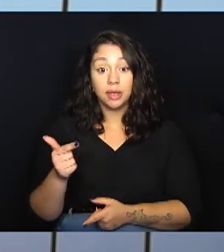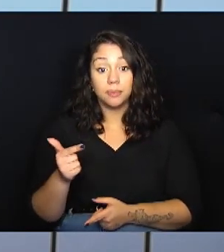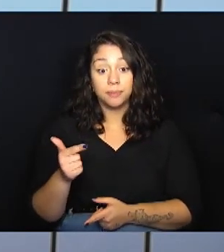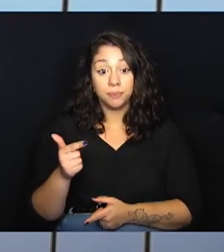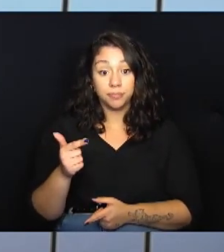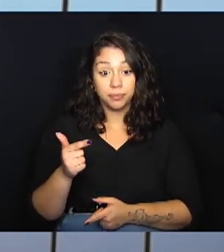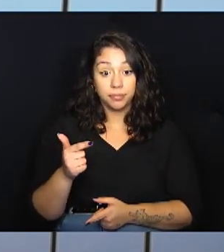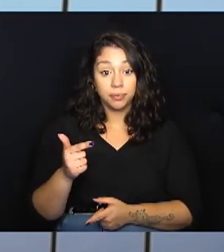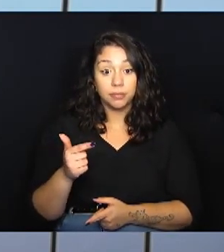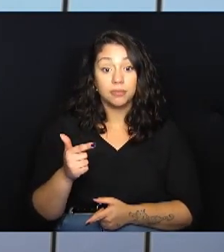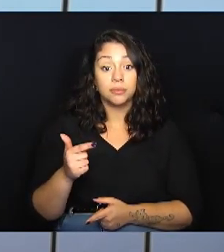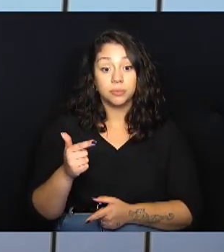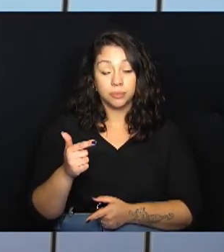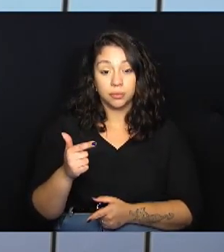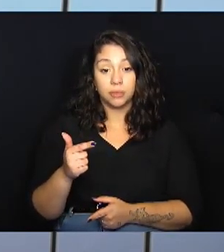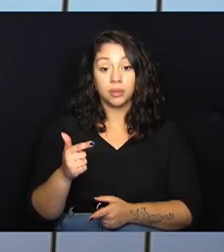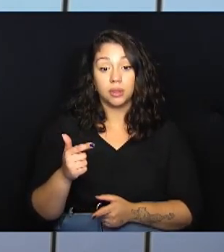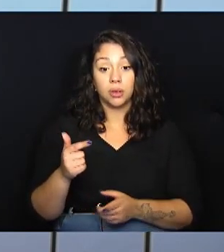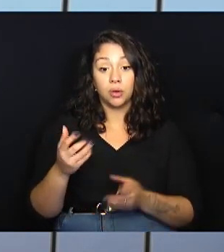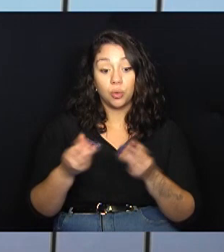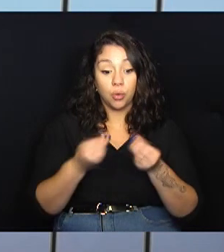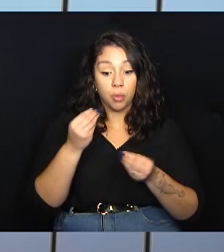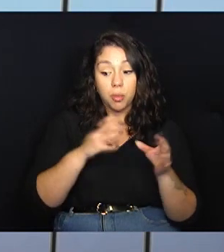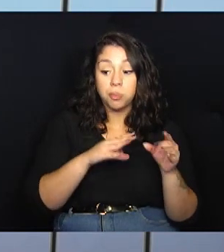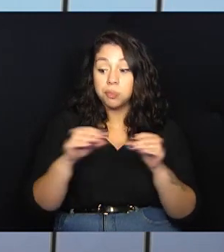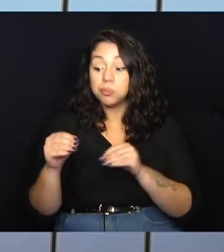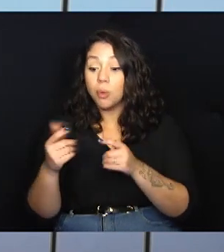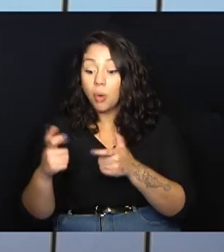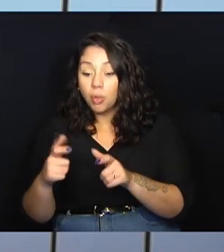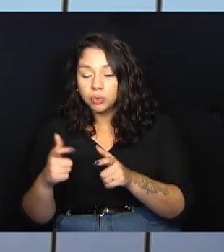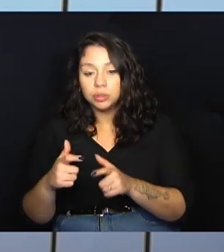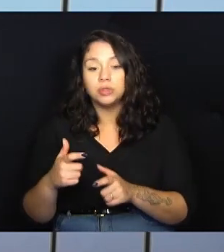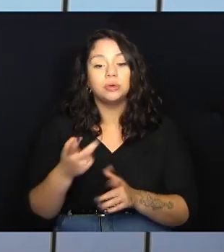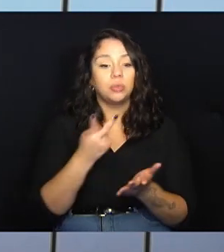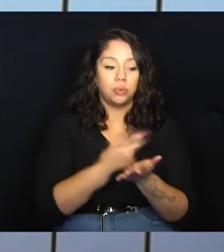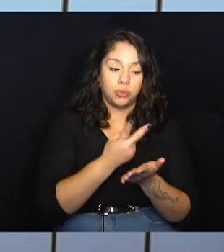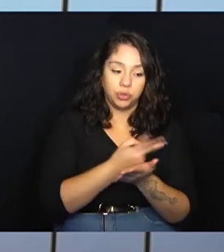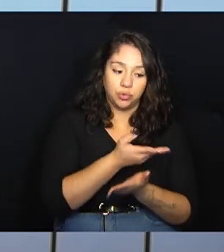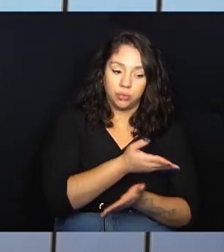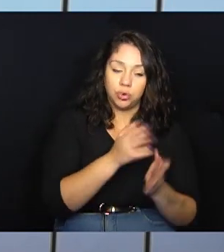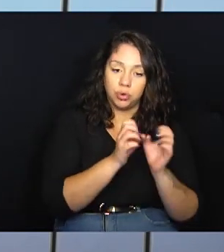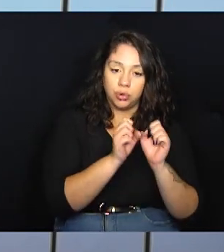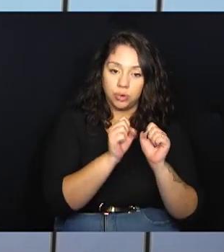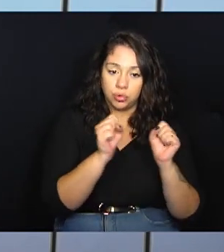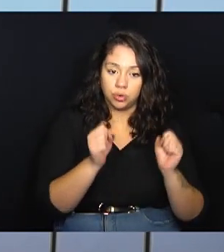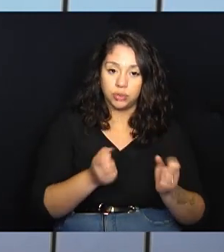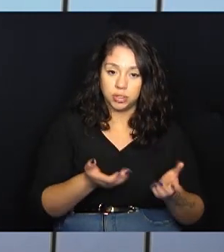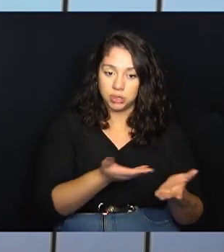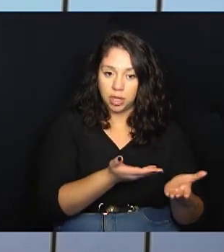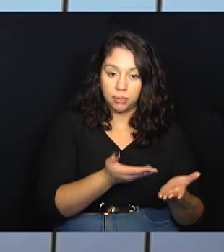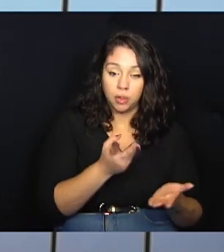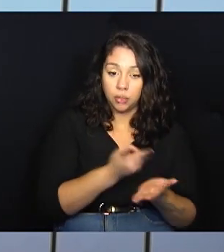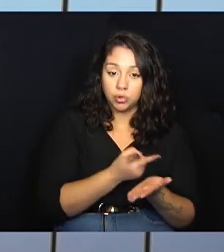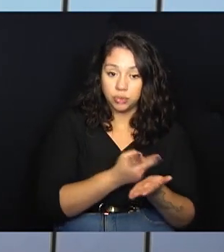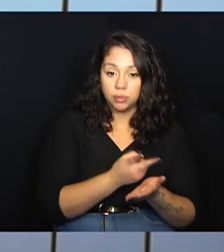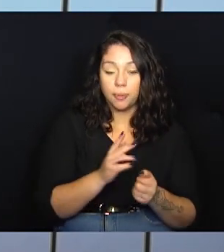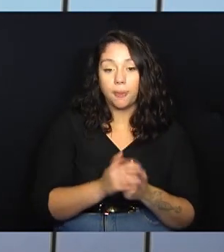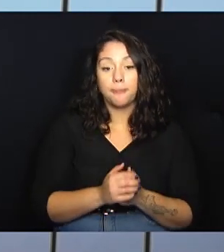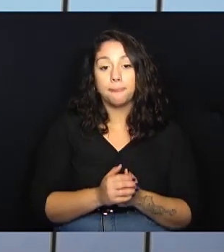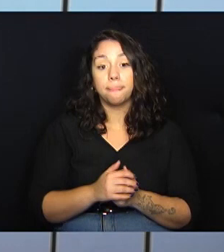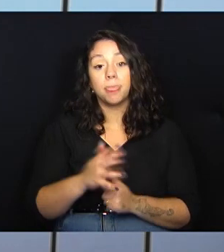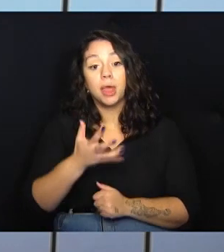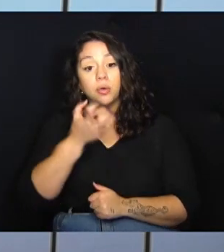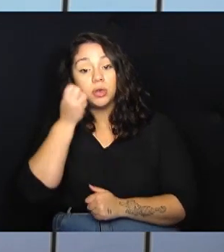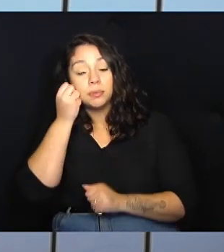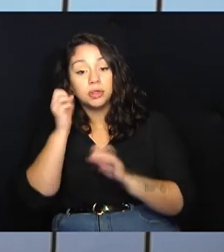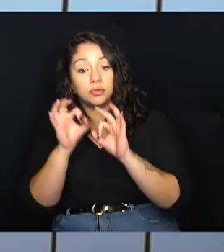de saída para ele, ele permanece no serviço onde ele está. Ele permanecerá. No caso do acolhimento